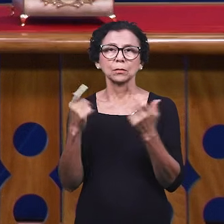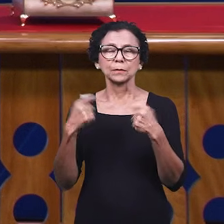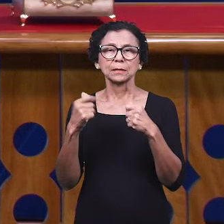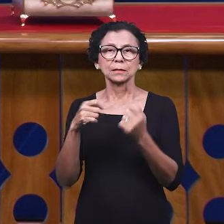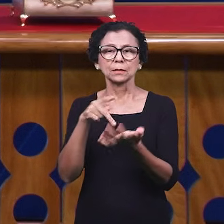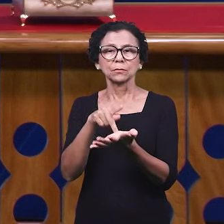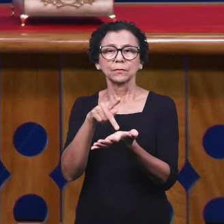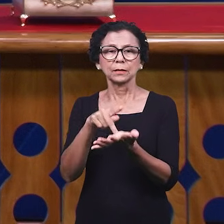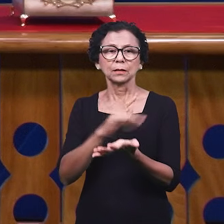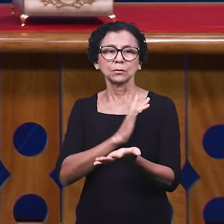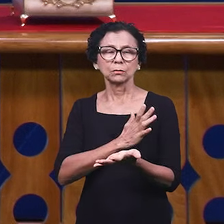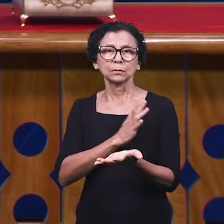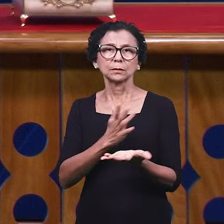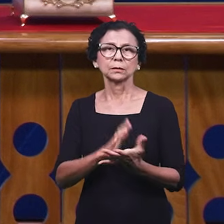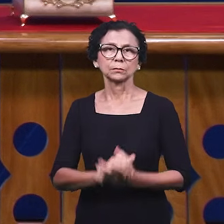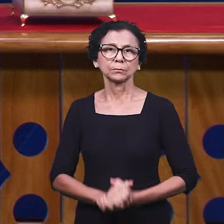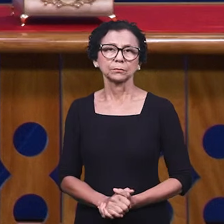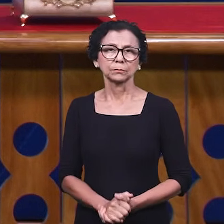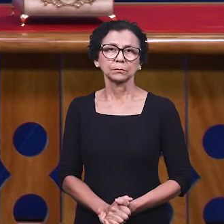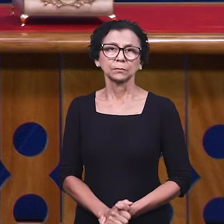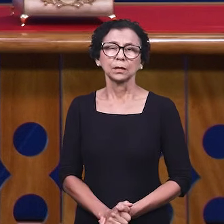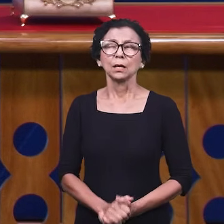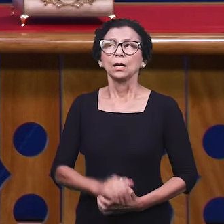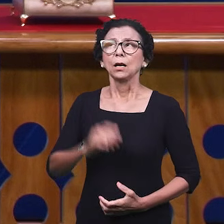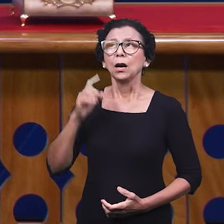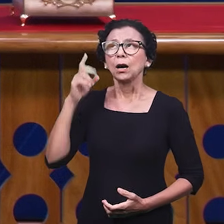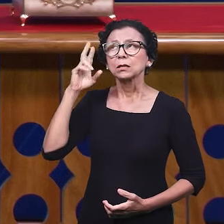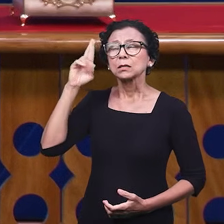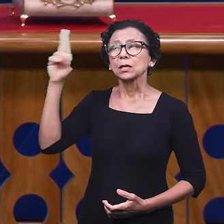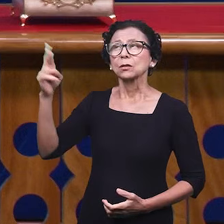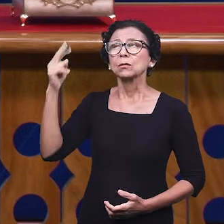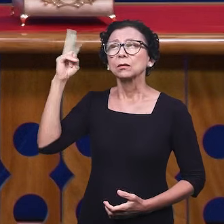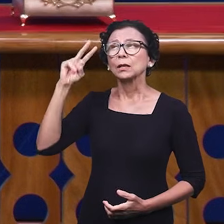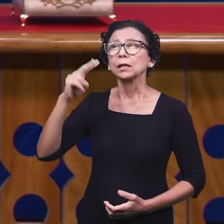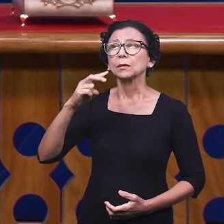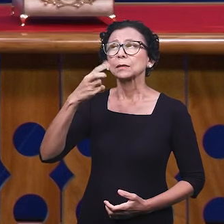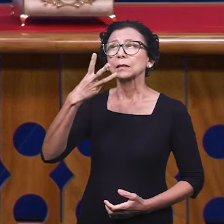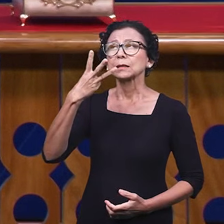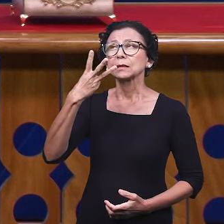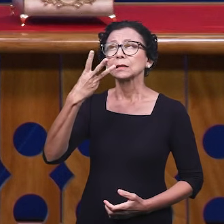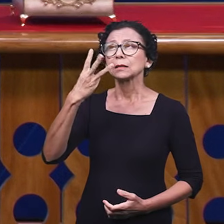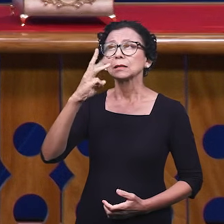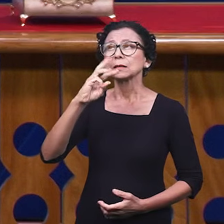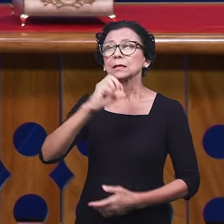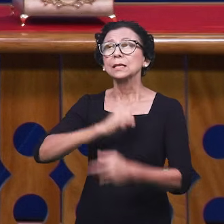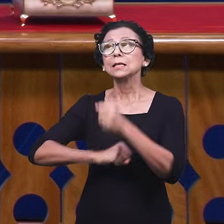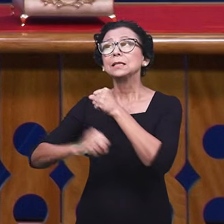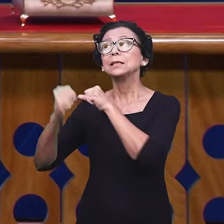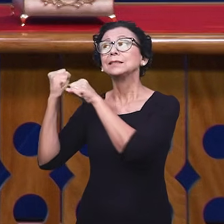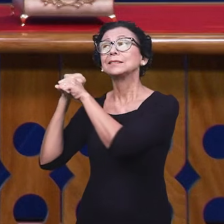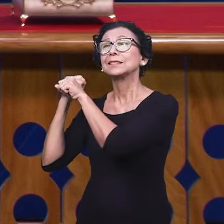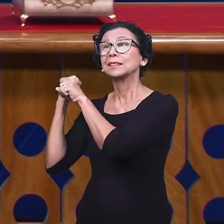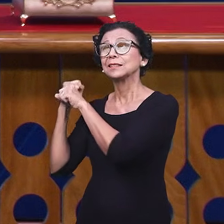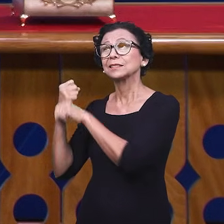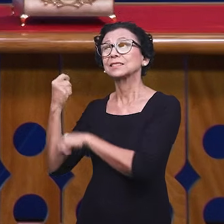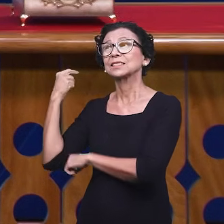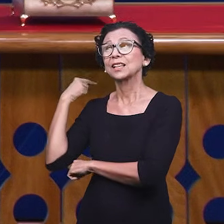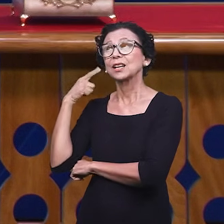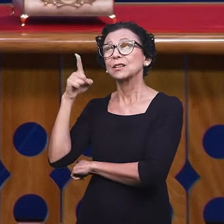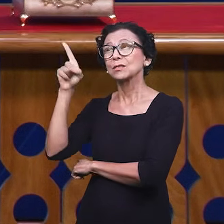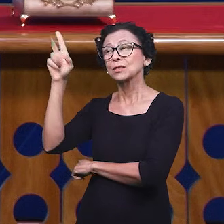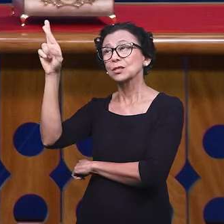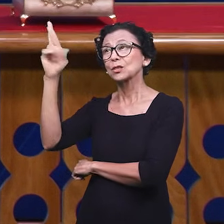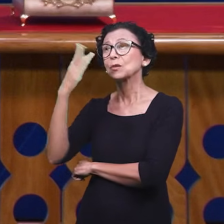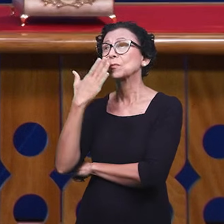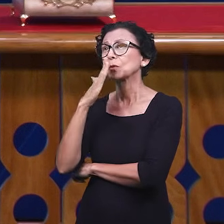Senhor fez essa promessa, a irmã pode falar, sobre a vida do meu marido, Senhor. E até agora, Adonias está aí